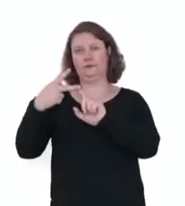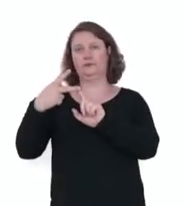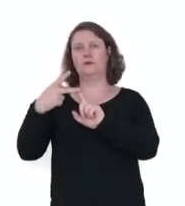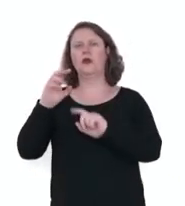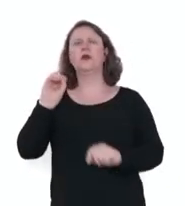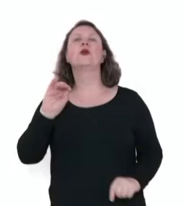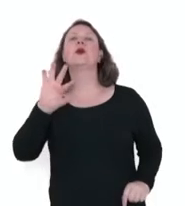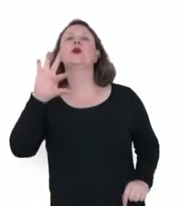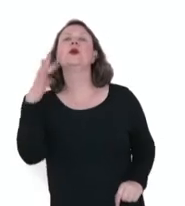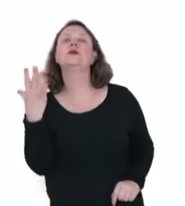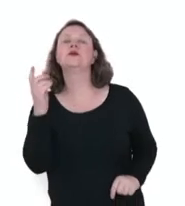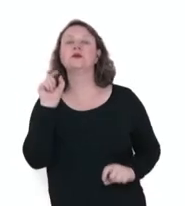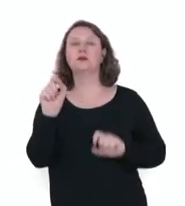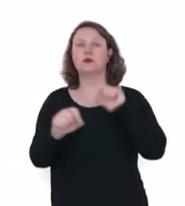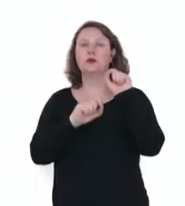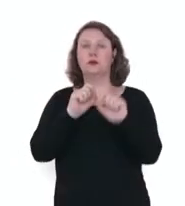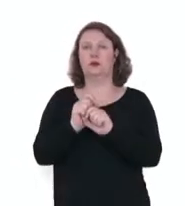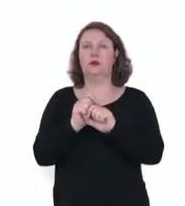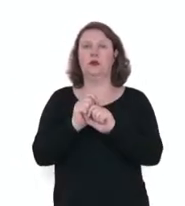ocorreu uma